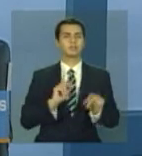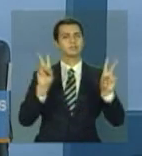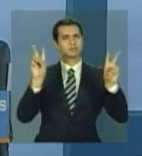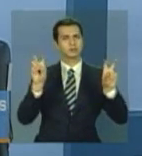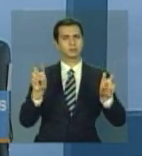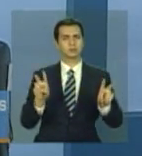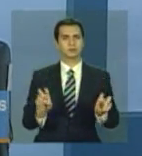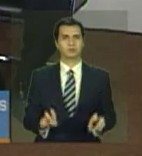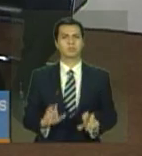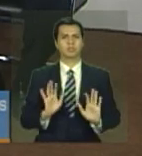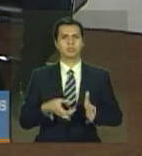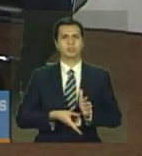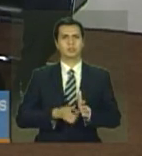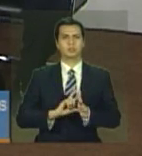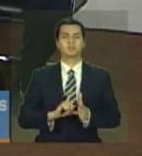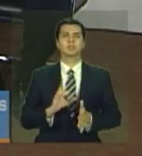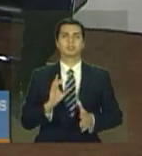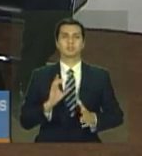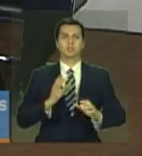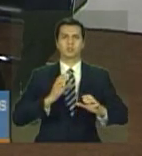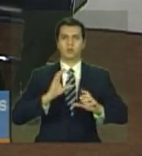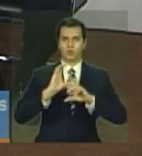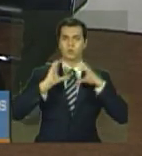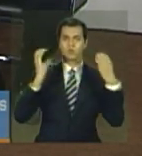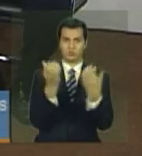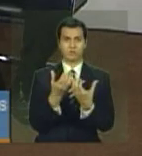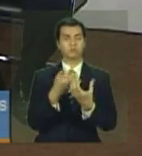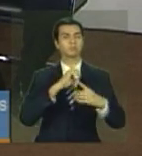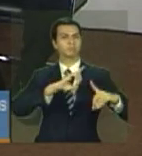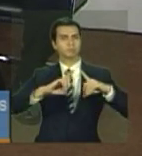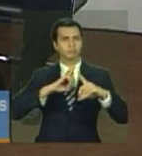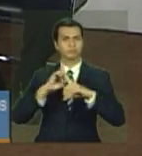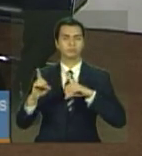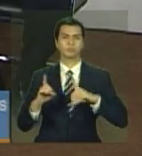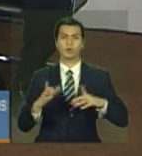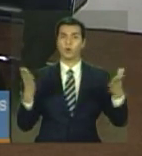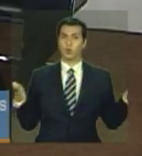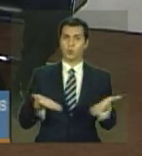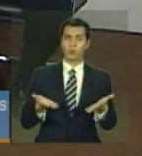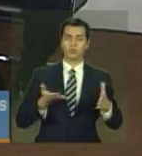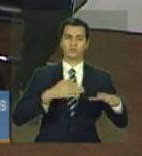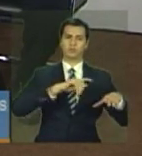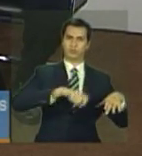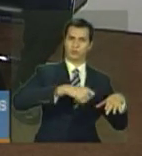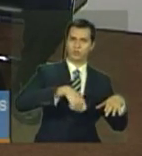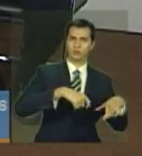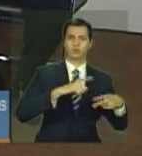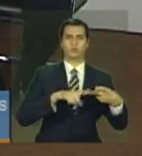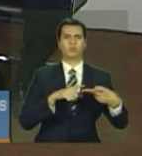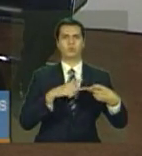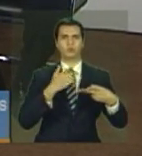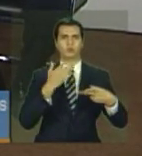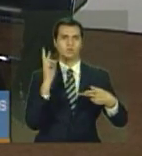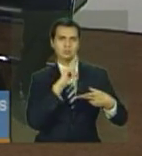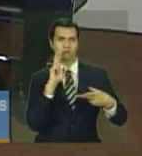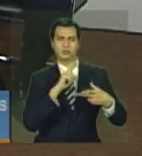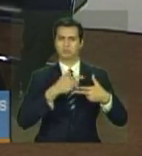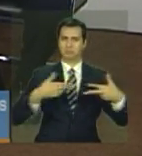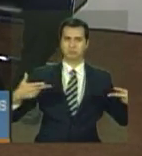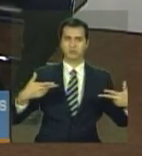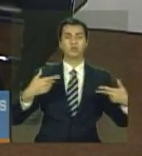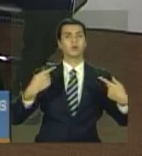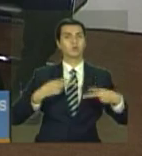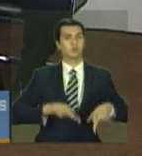da conferência, né? É um equipamento hoje que não dá para pensar, né? Ou com a RedeSan, né, com o outro, nós temos que dar continuidade